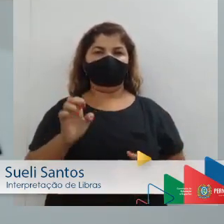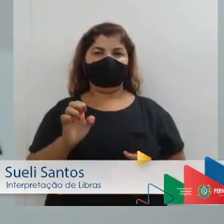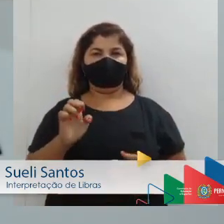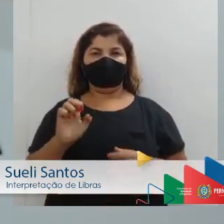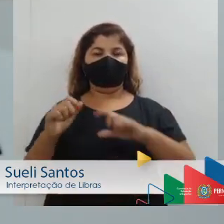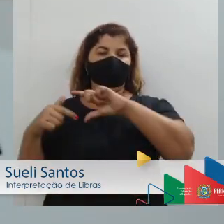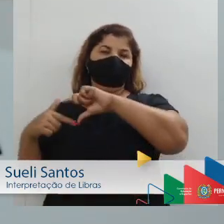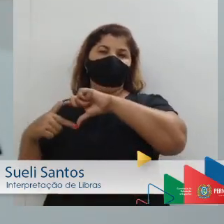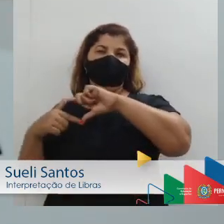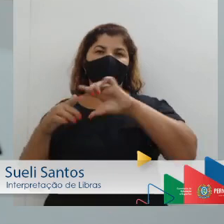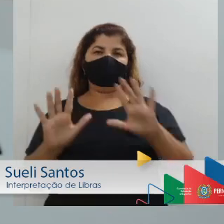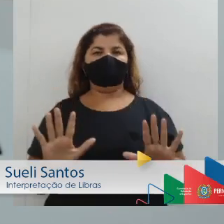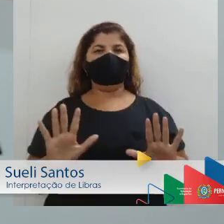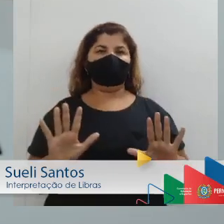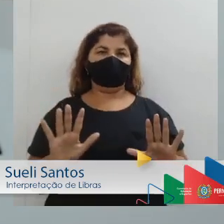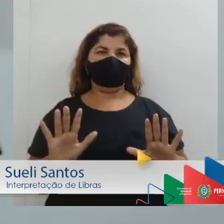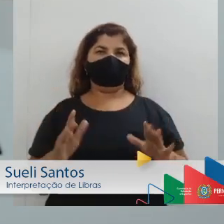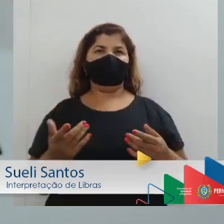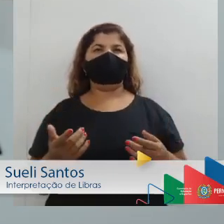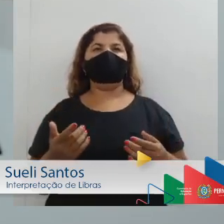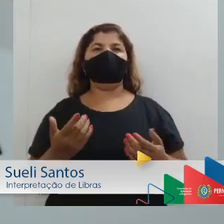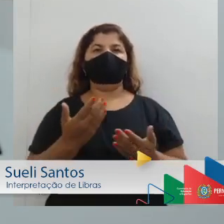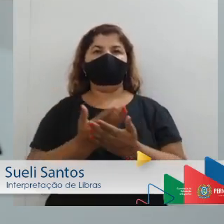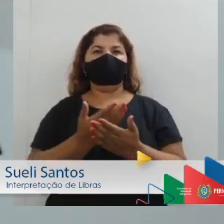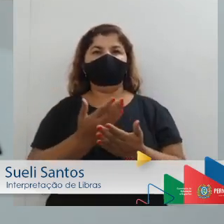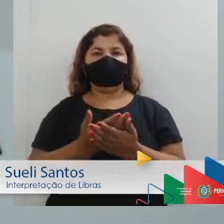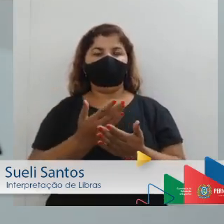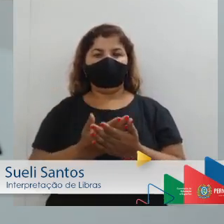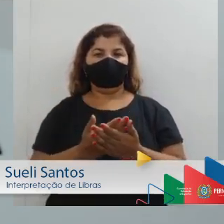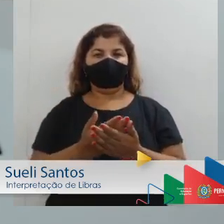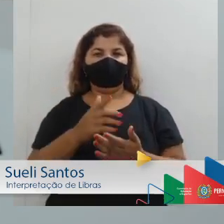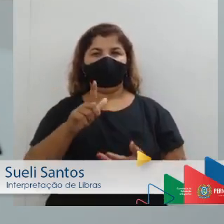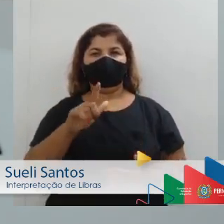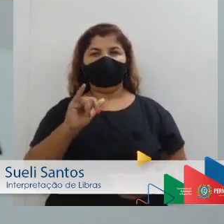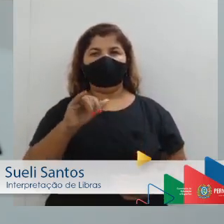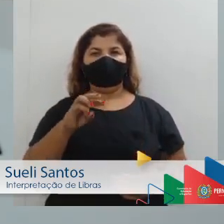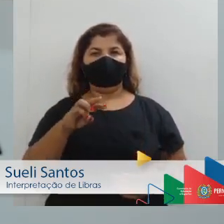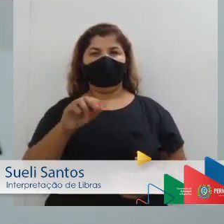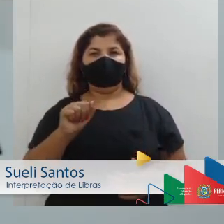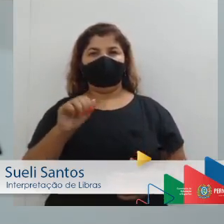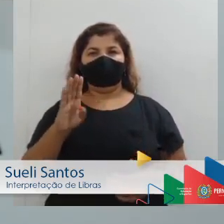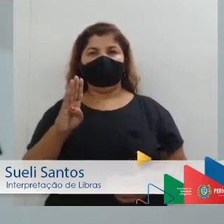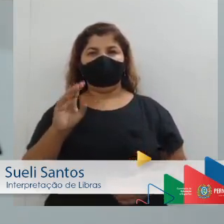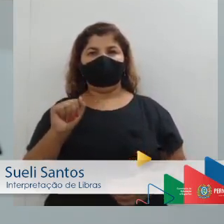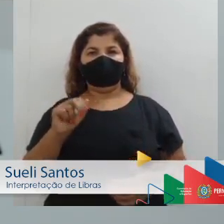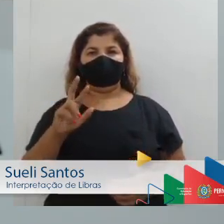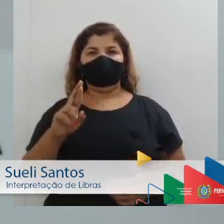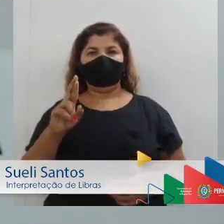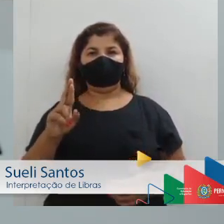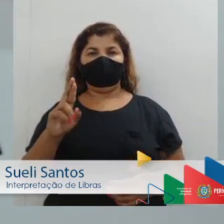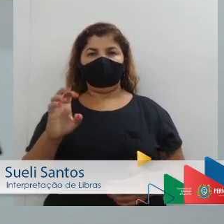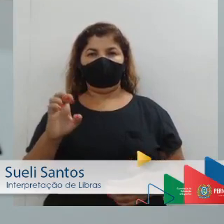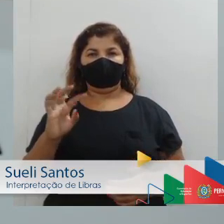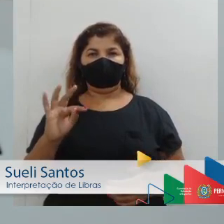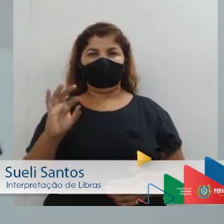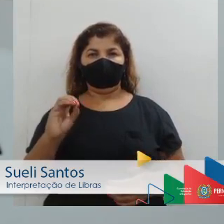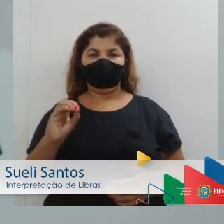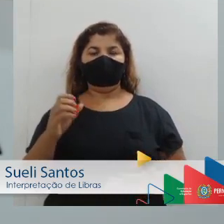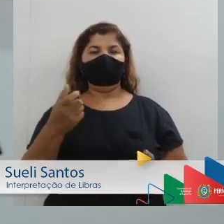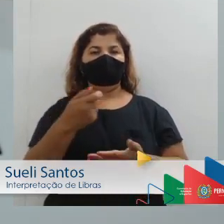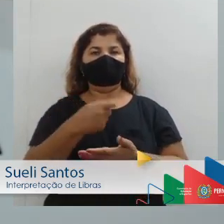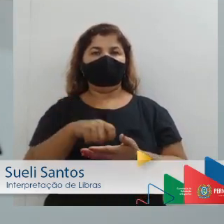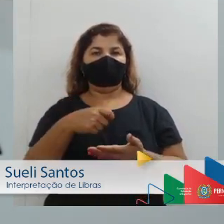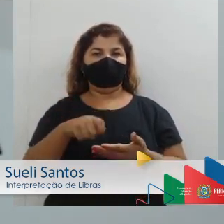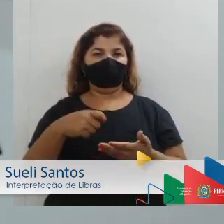pré-modernismo, estudo da obra de Lima Barreto. Lima Barreto, foi um dos escritores de